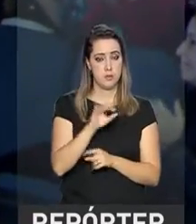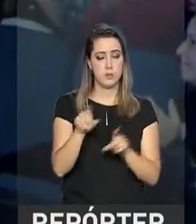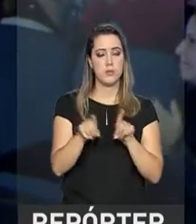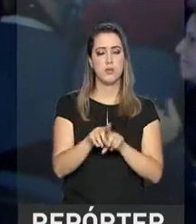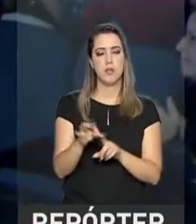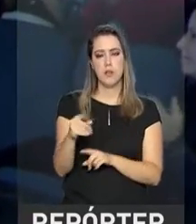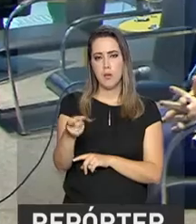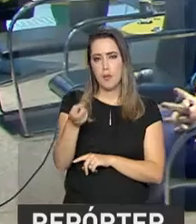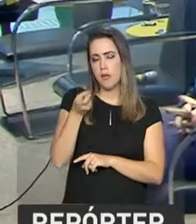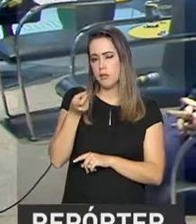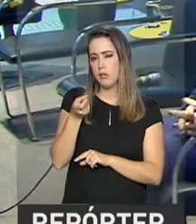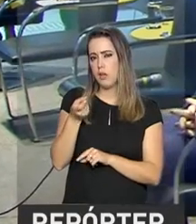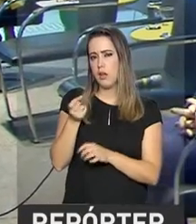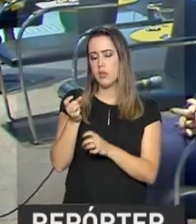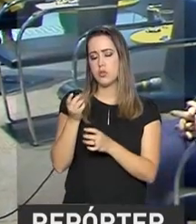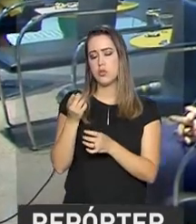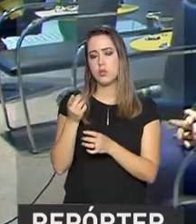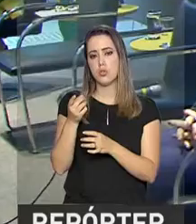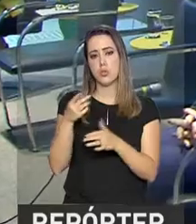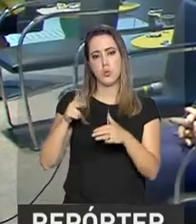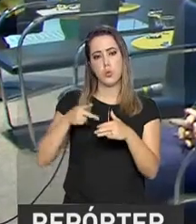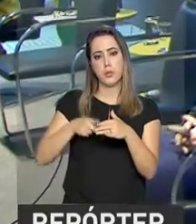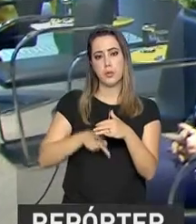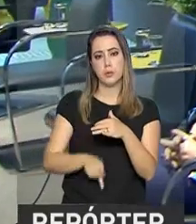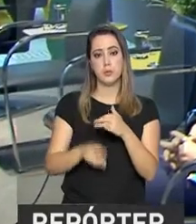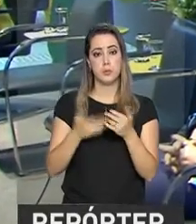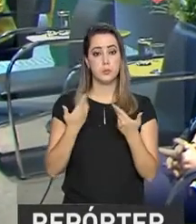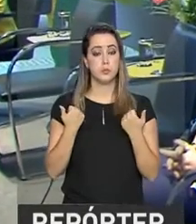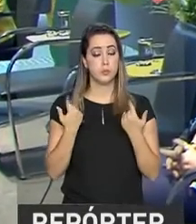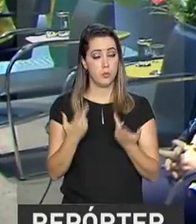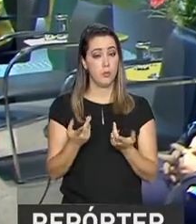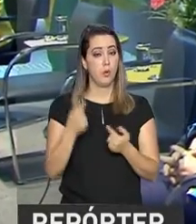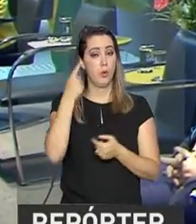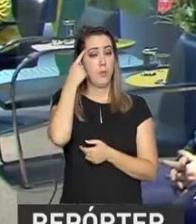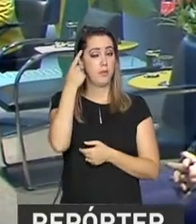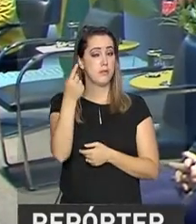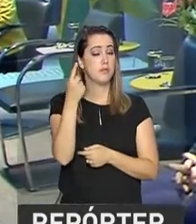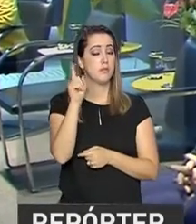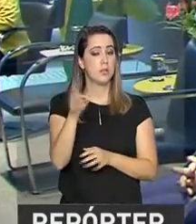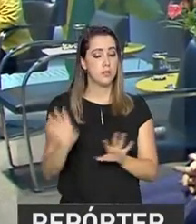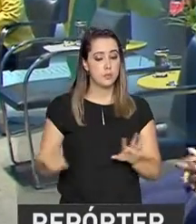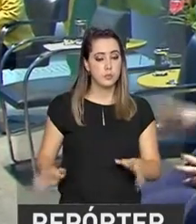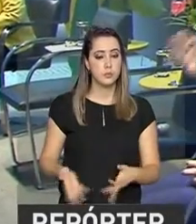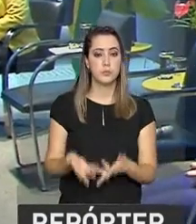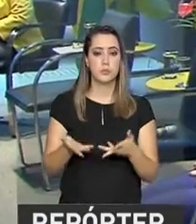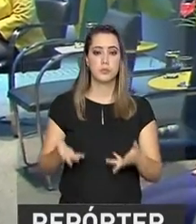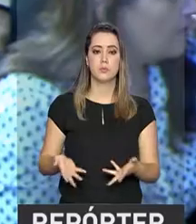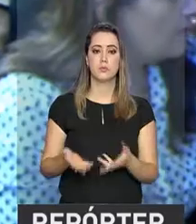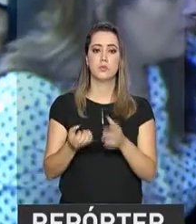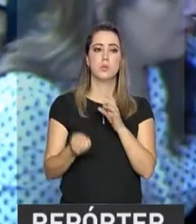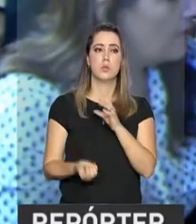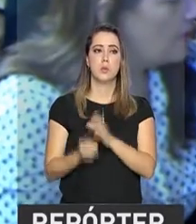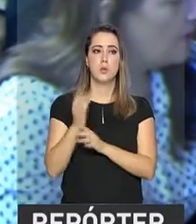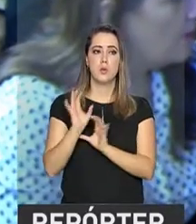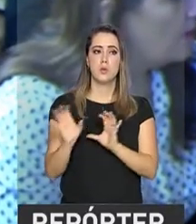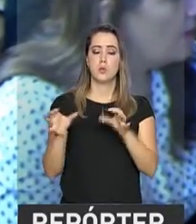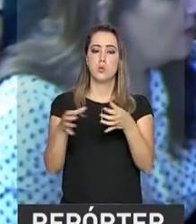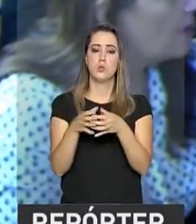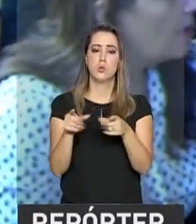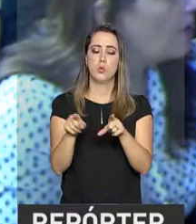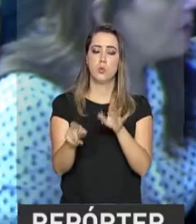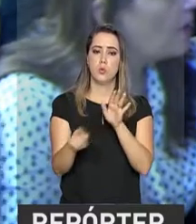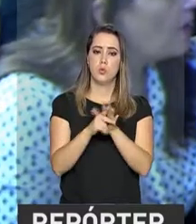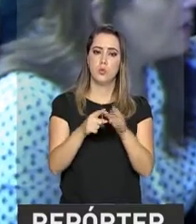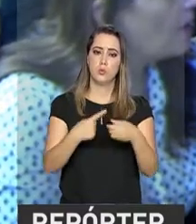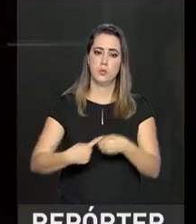taxas cobradas na exploração de petróleo. Uma das ideias do fundo é incentivar a criação de conselhos municipais